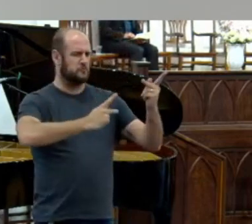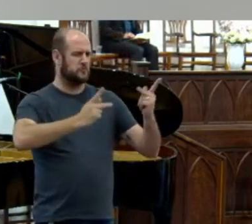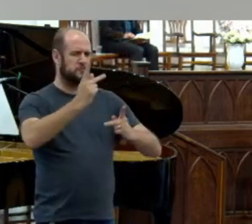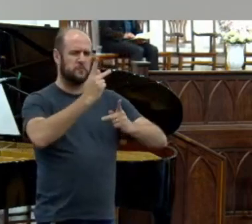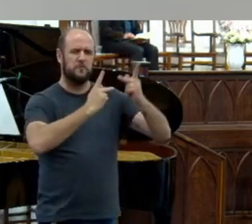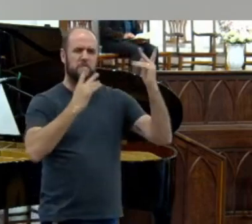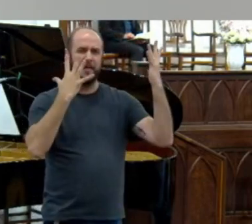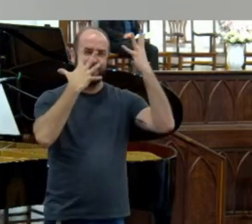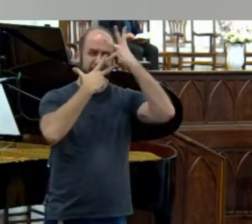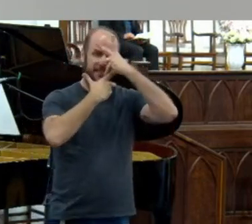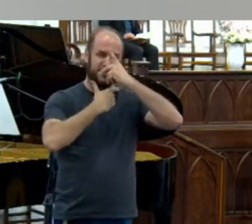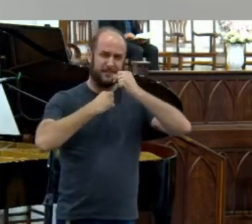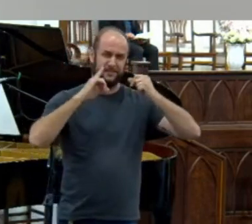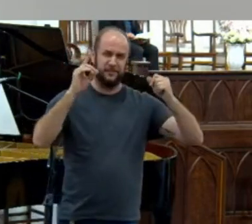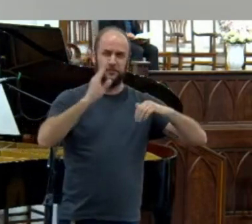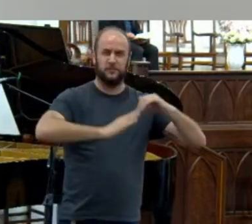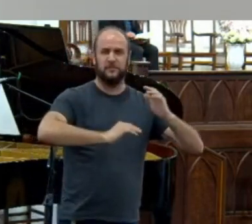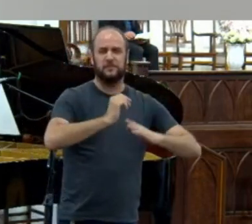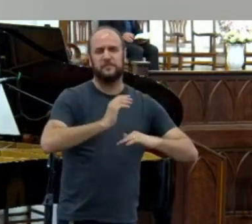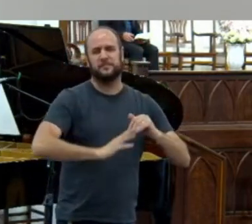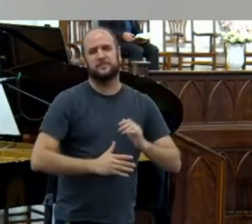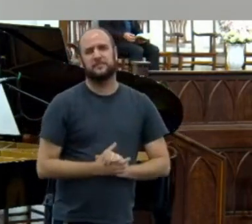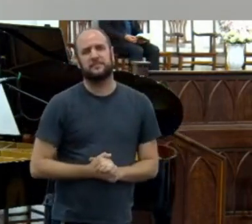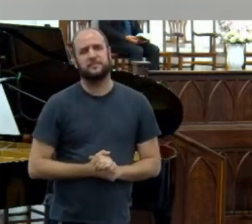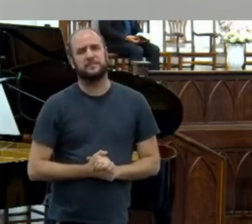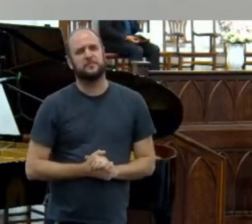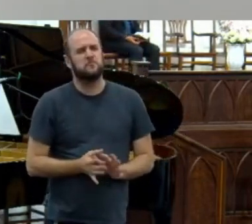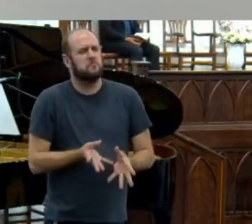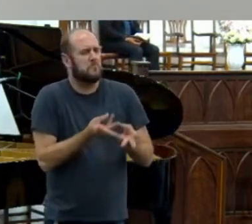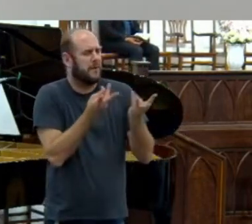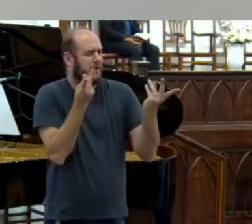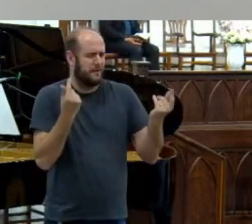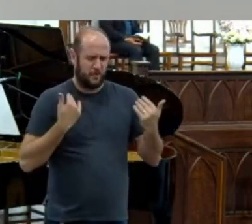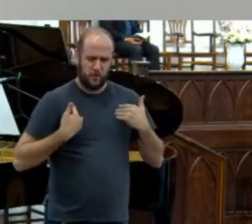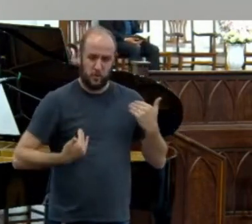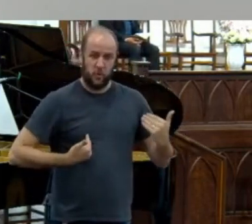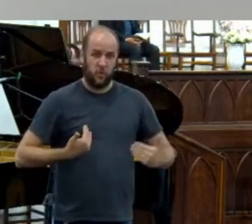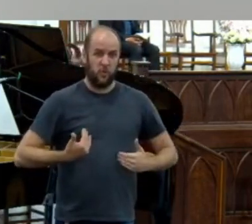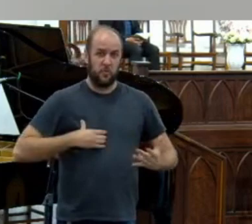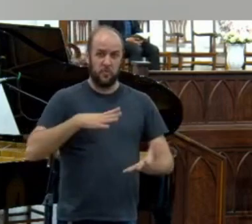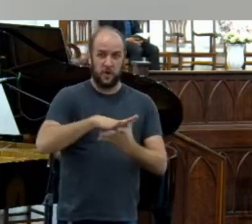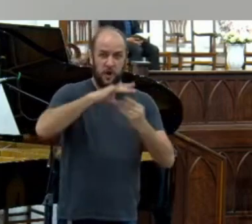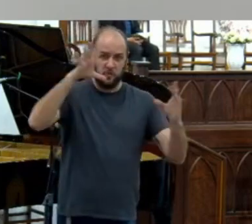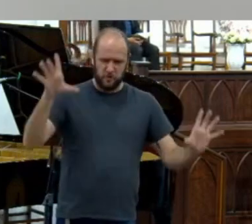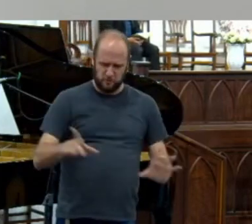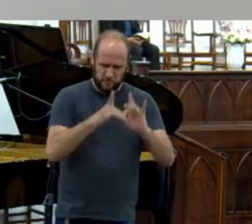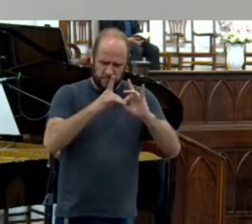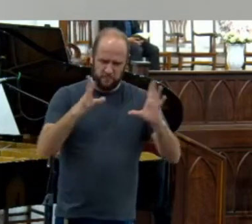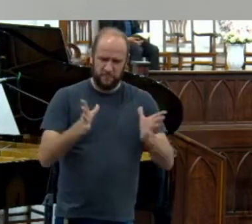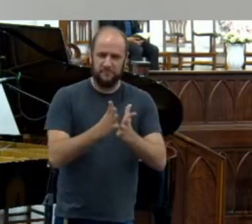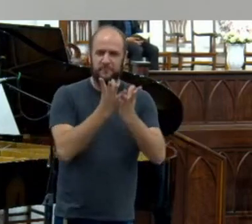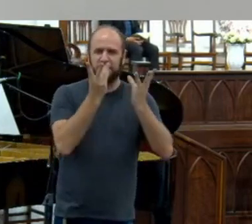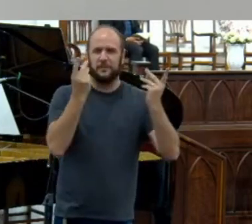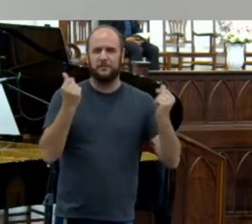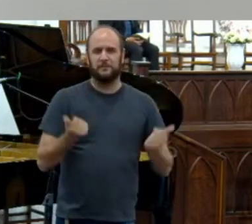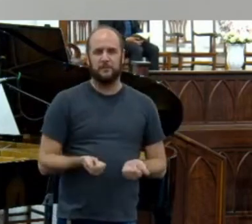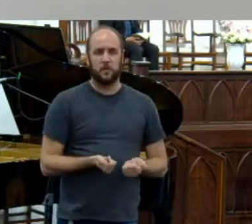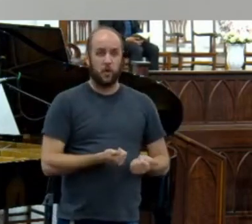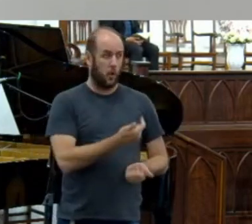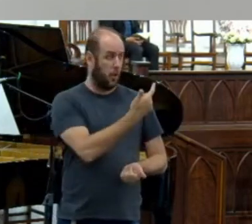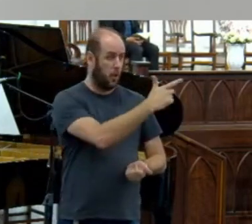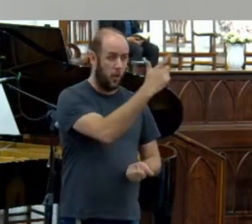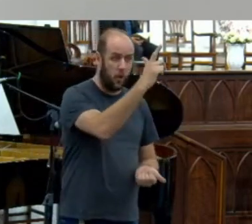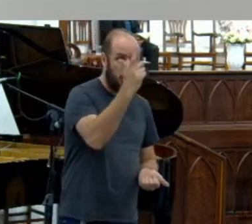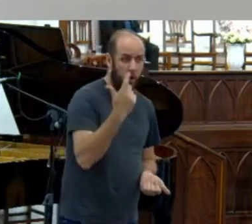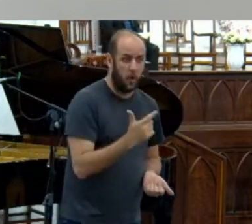Deus. Que junção maravilhosa o corpo é com a alma. Não há nenhum outro ser que